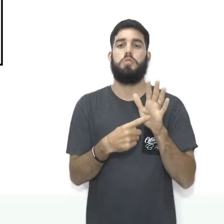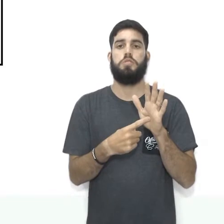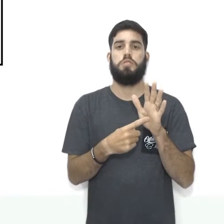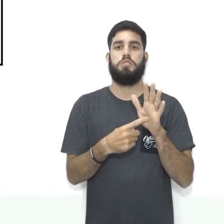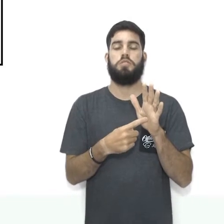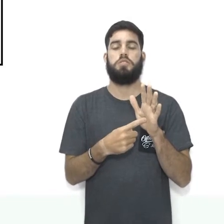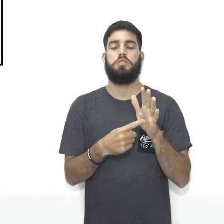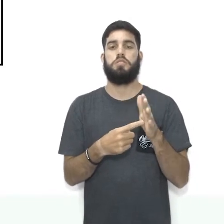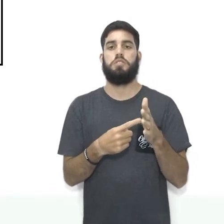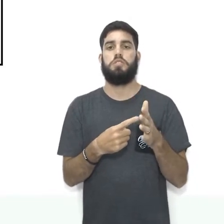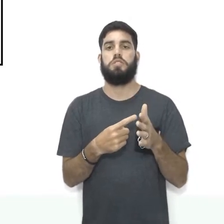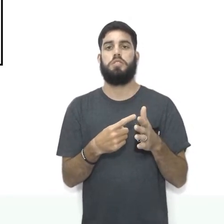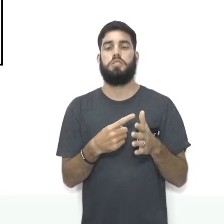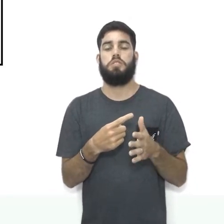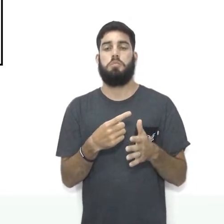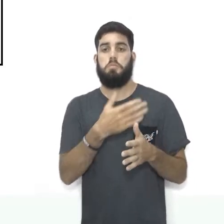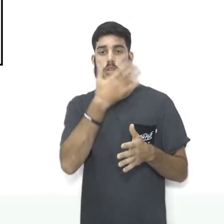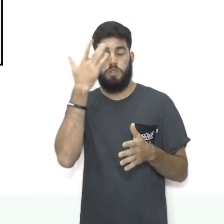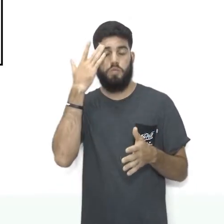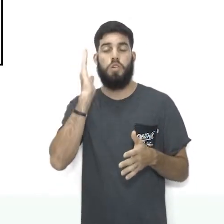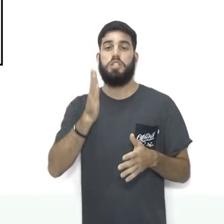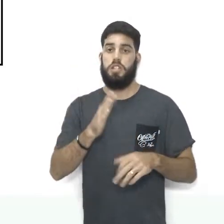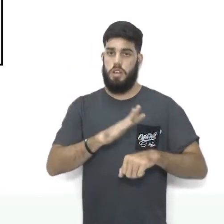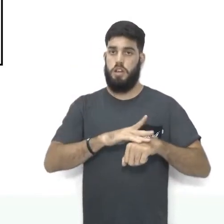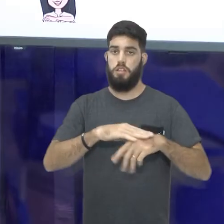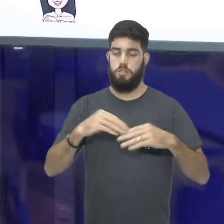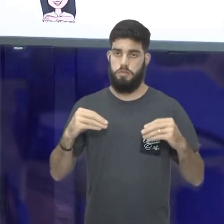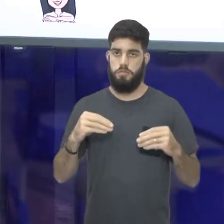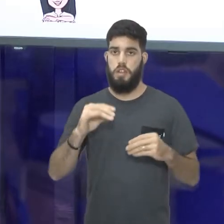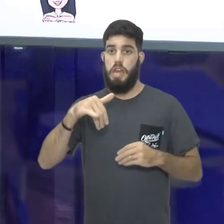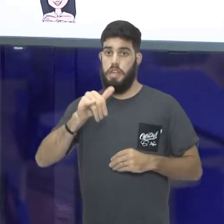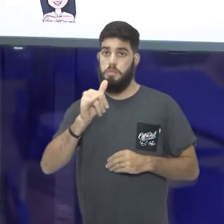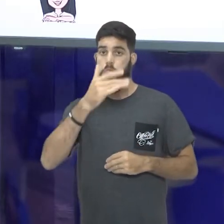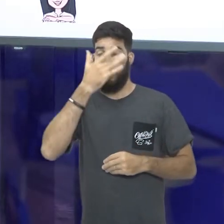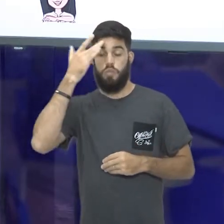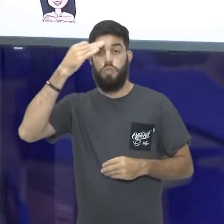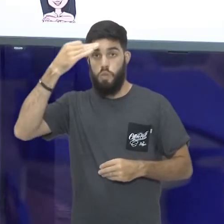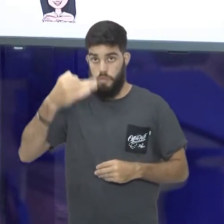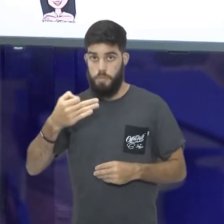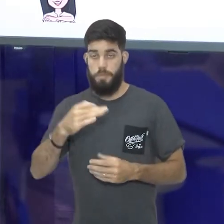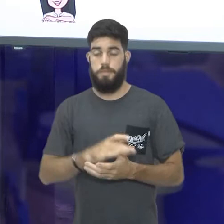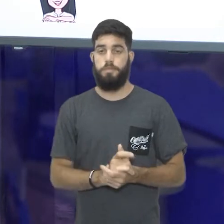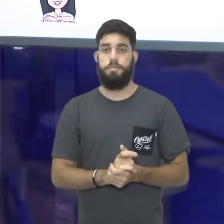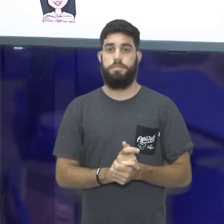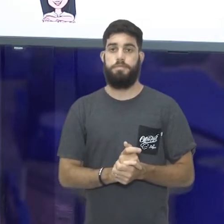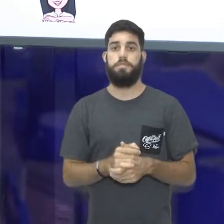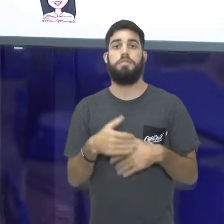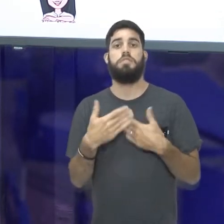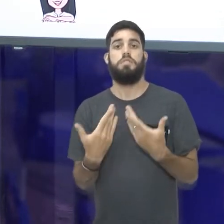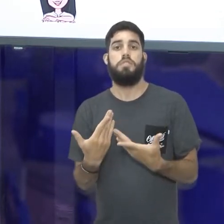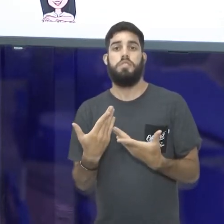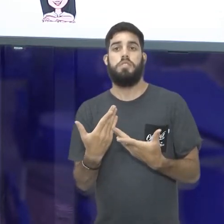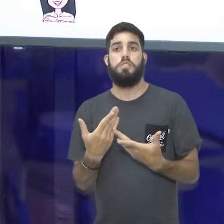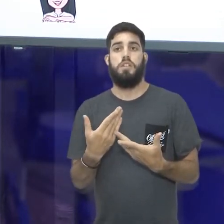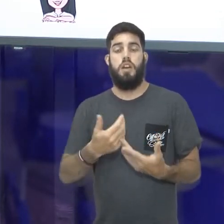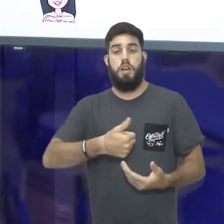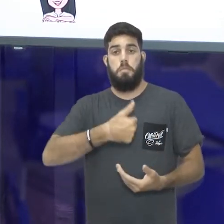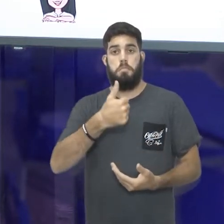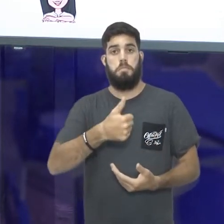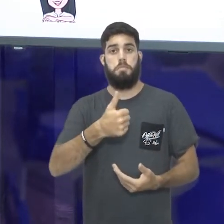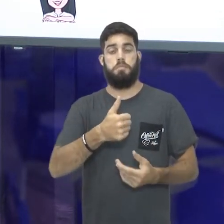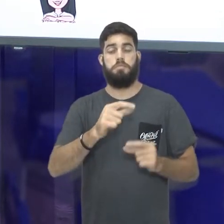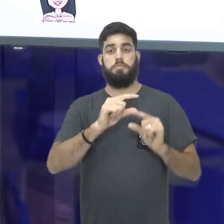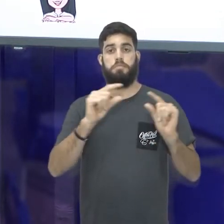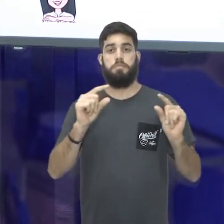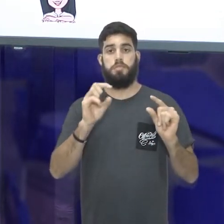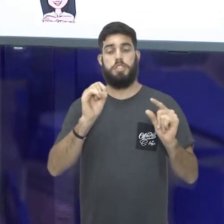de casos recuperados e y, o número de casos confirmados. Dessa forma, essa primeira equação ela vai nos dizer